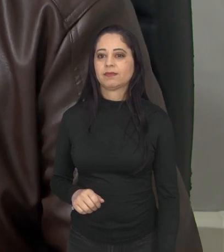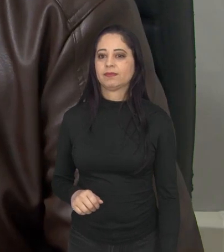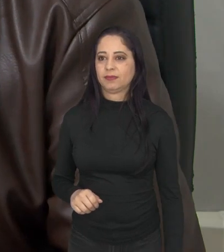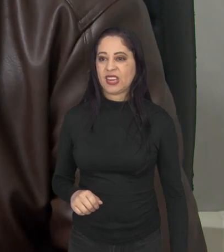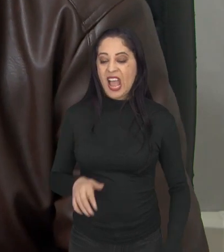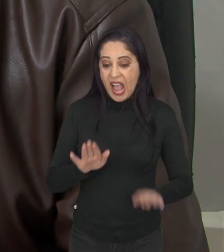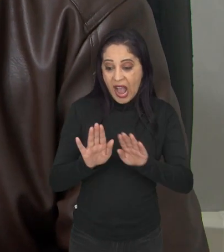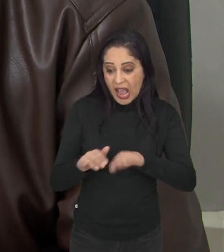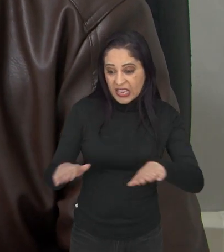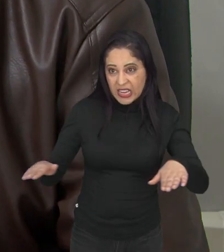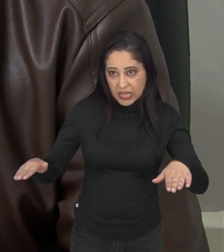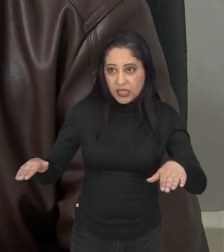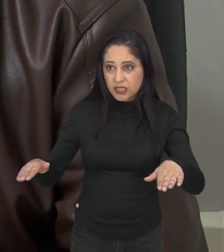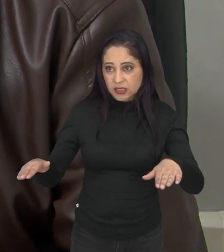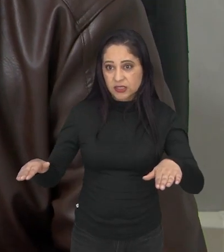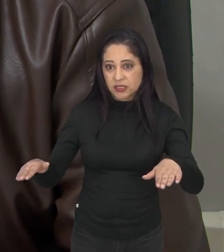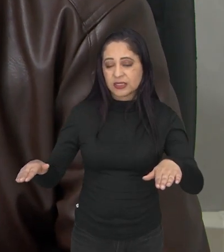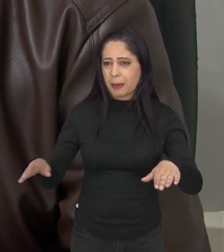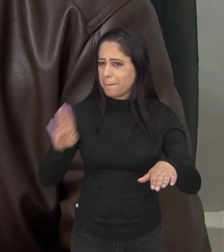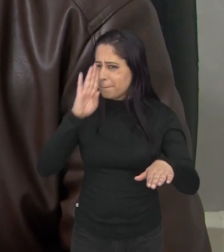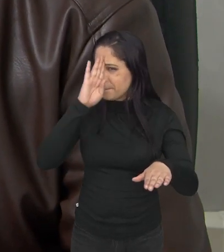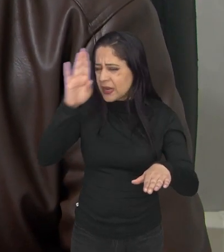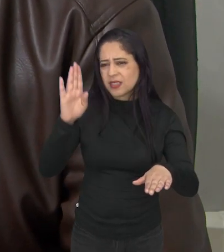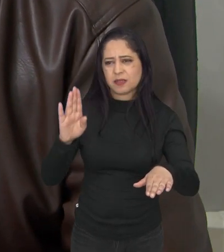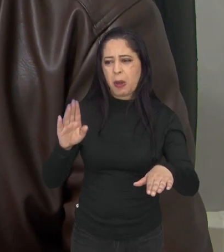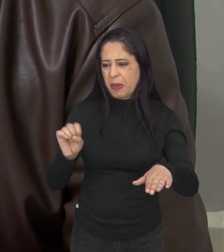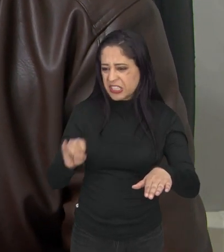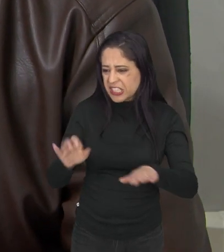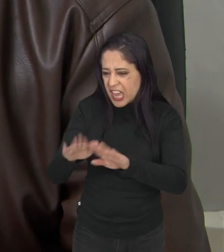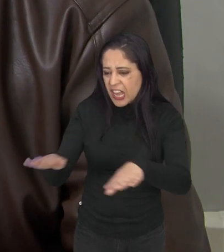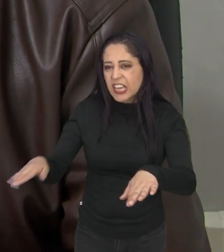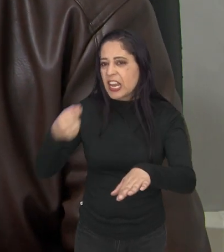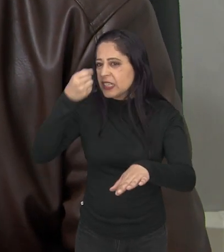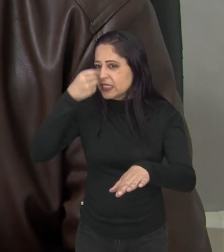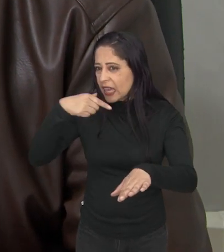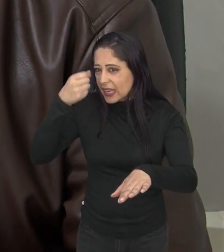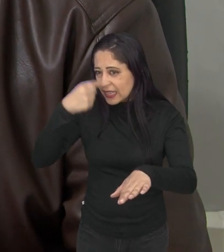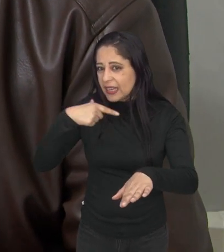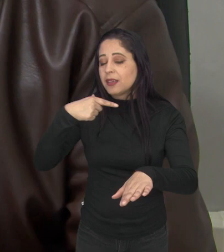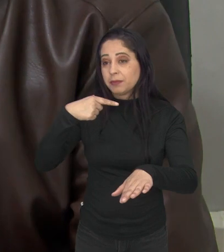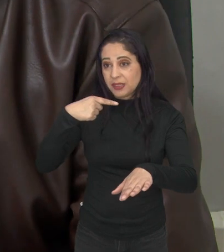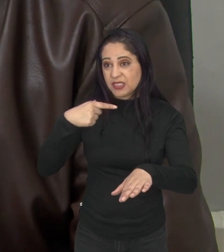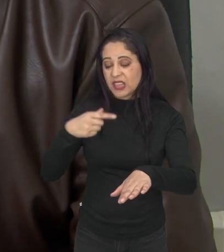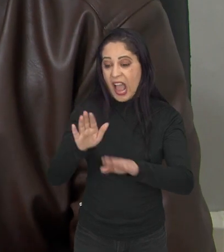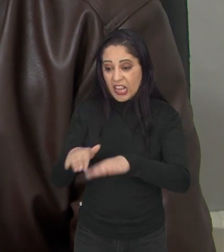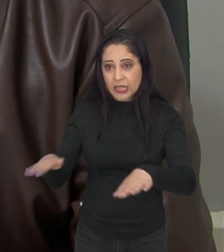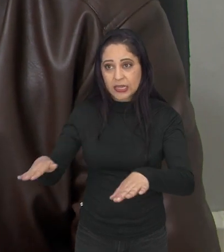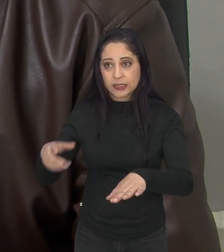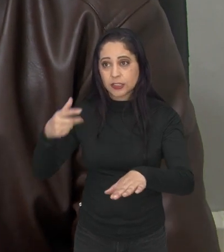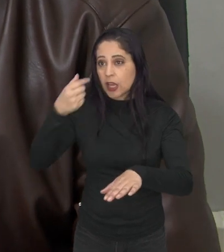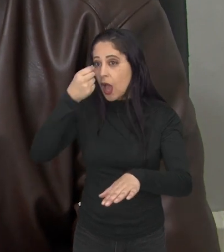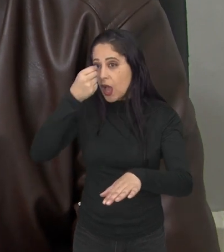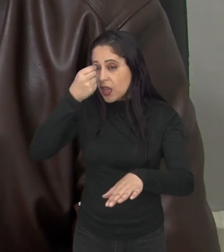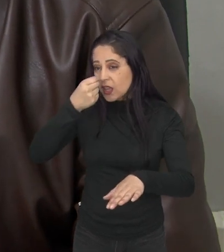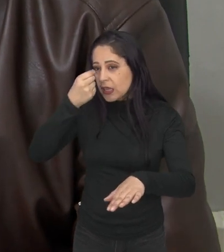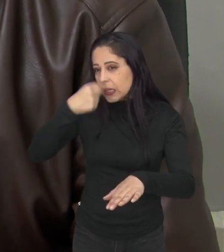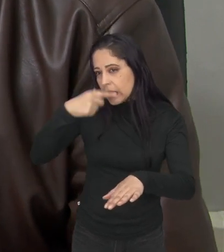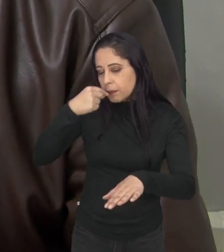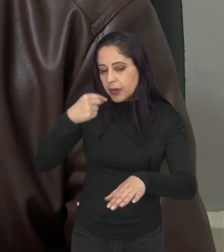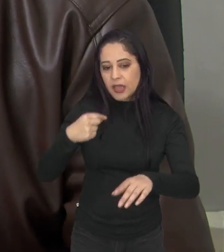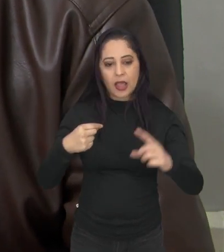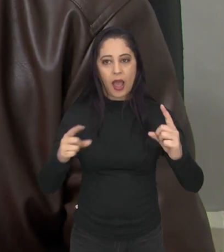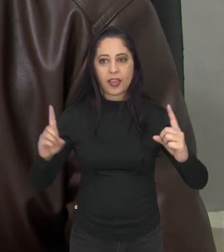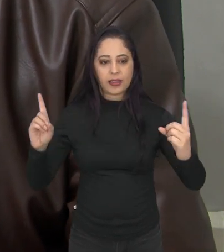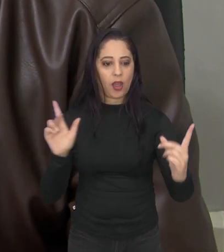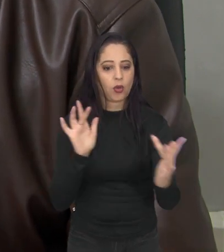evitar de levar as crianças né Principalmente se estão gripadas porque crianças que estão gripadas em contato